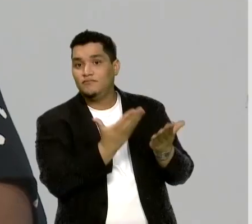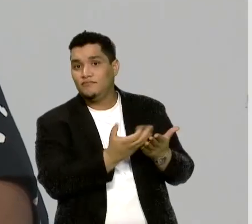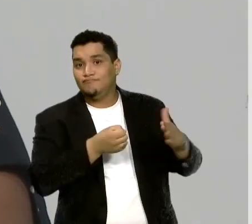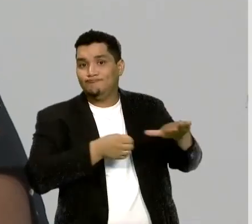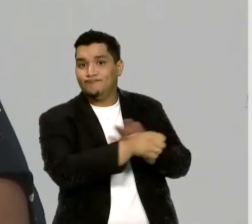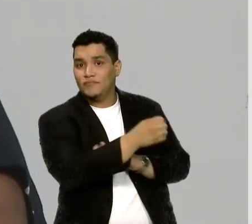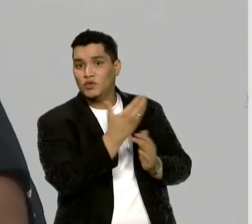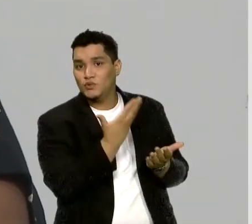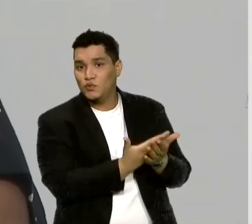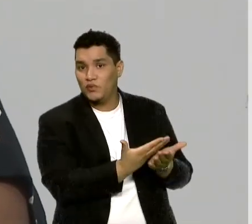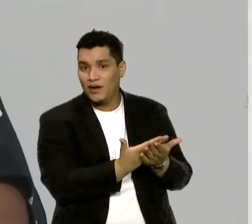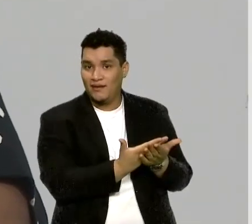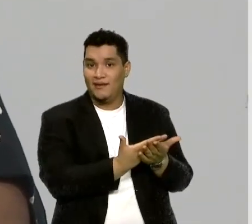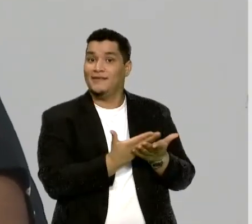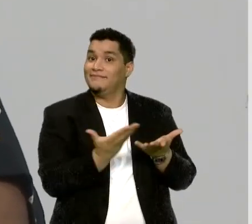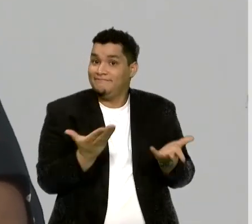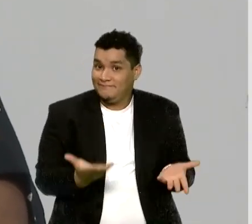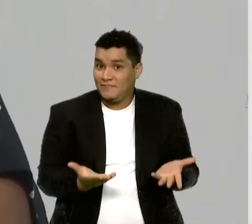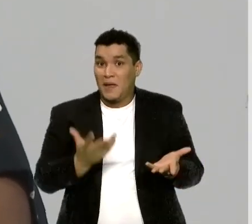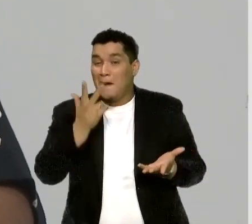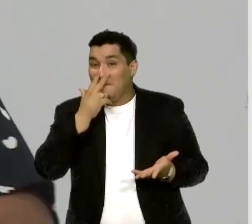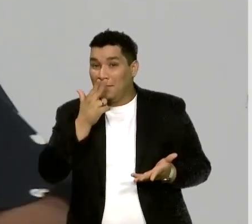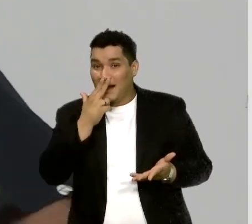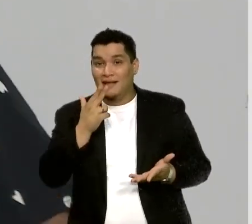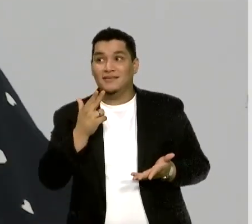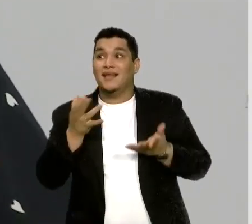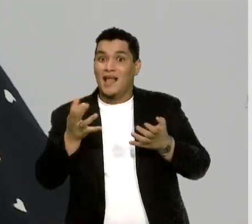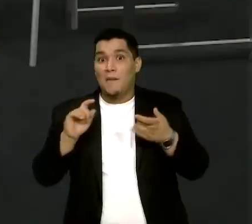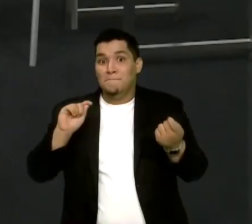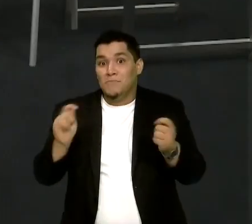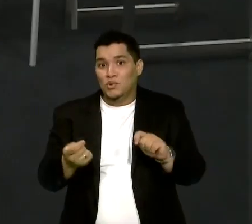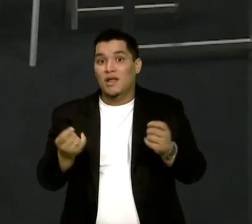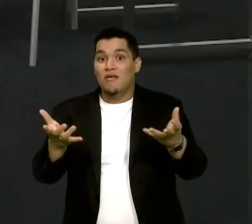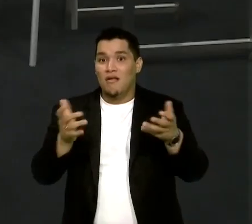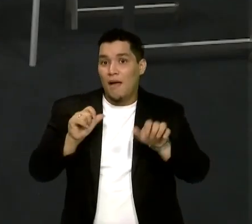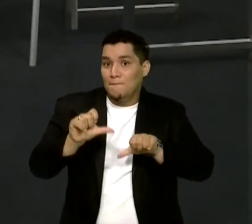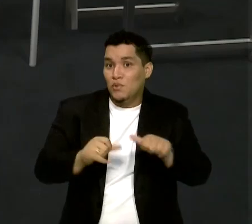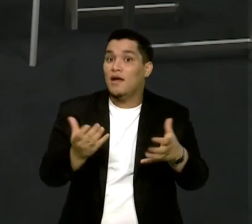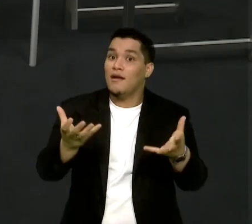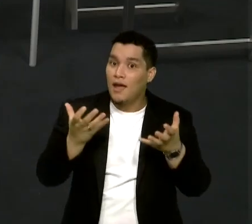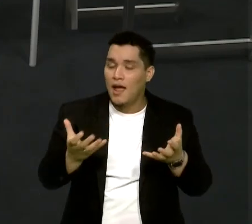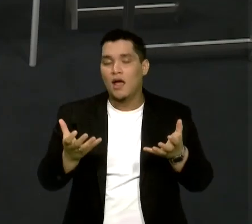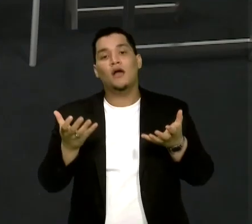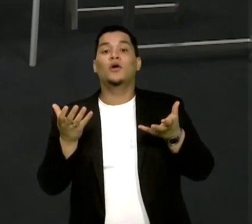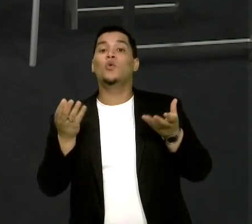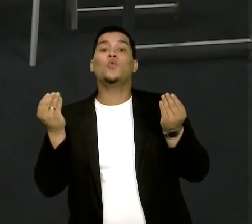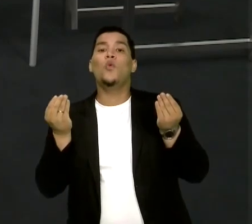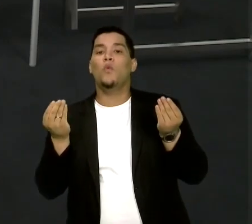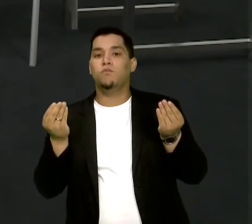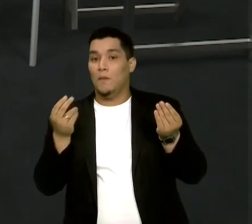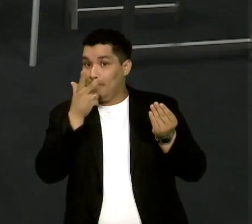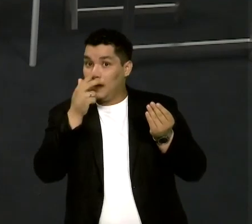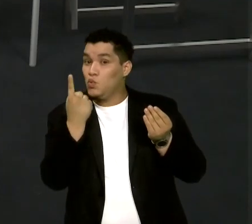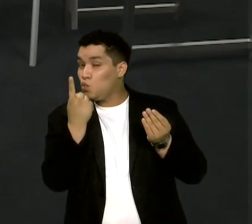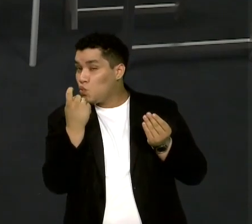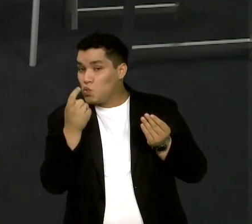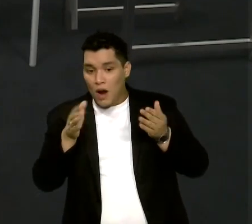uma maneira de mudar essas coisas em relação a todo o sofrimento da mulher. É a primeira coisa, ela